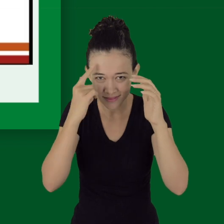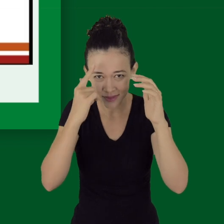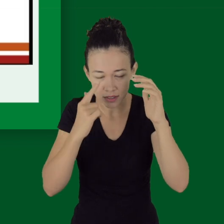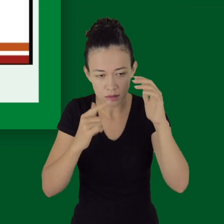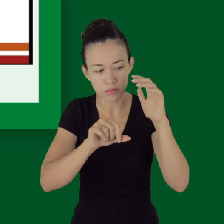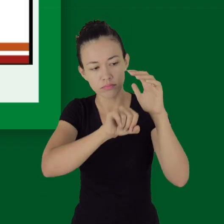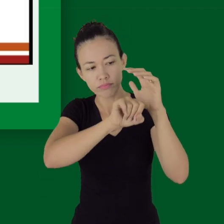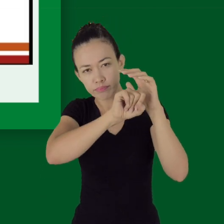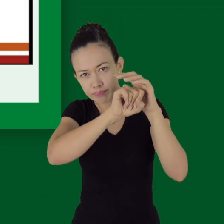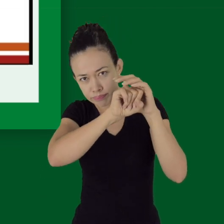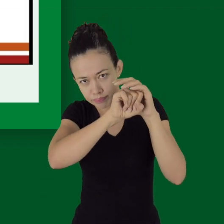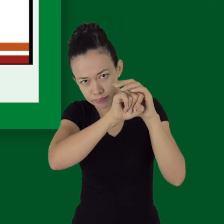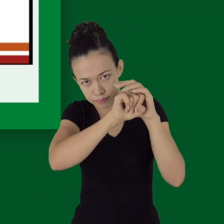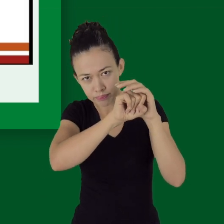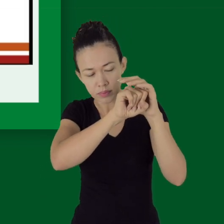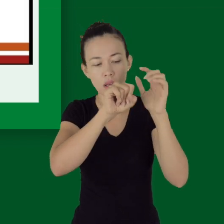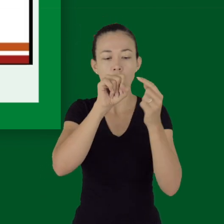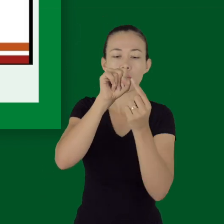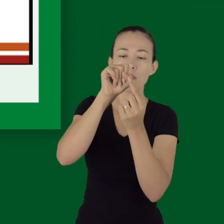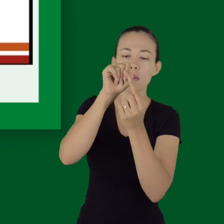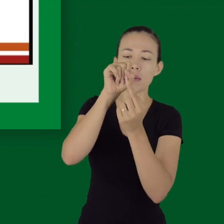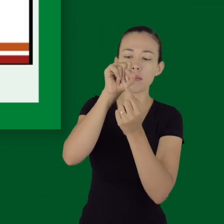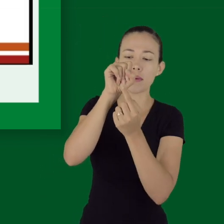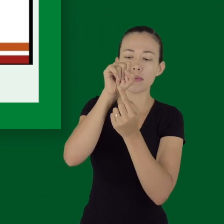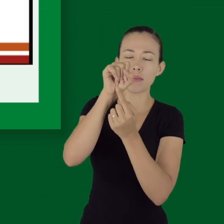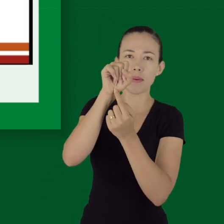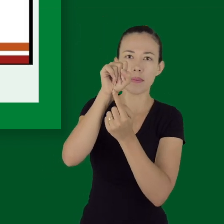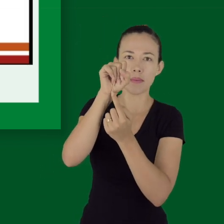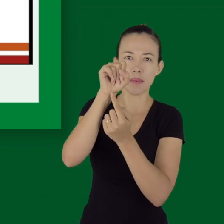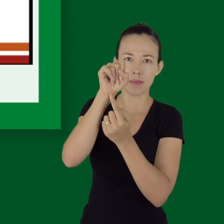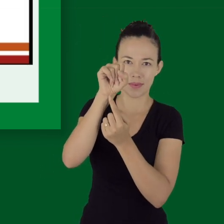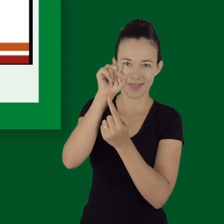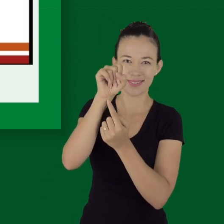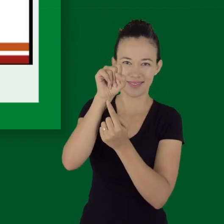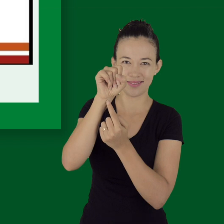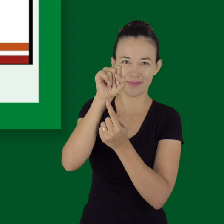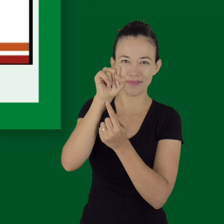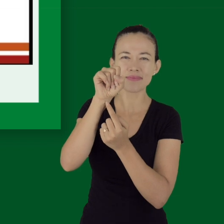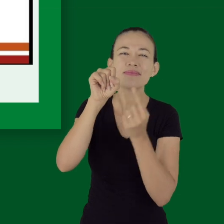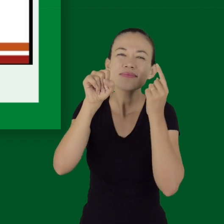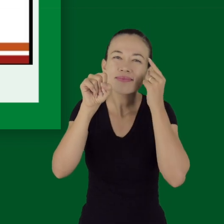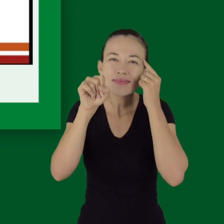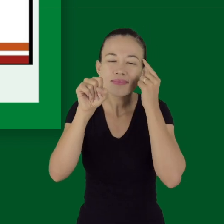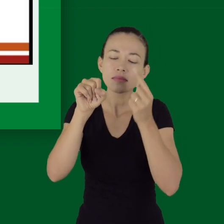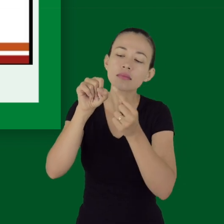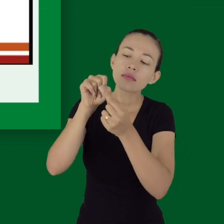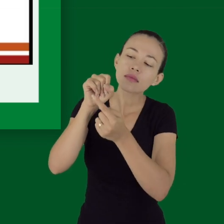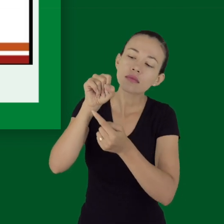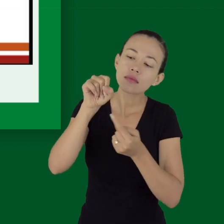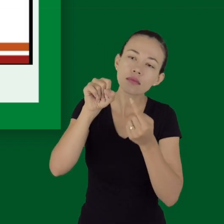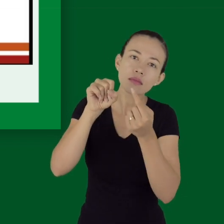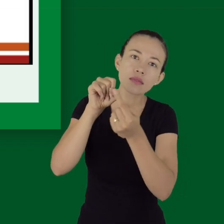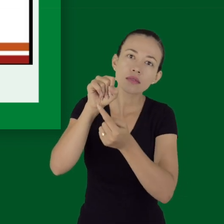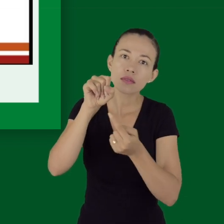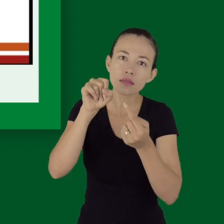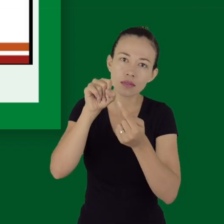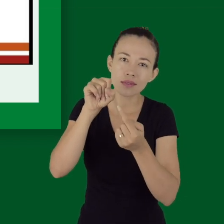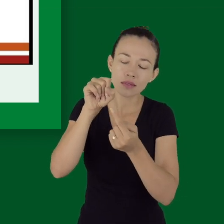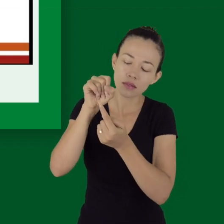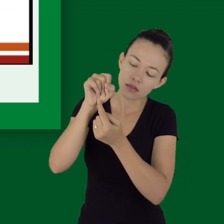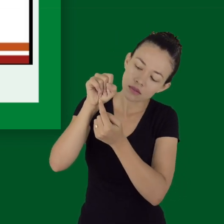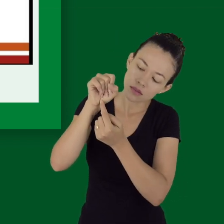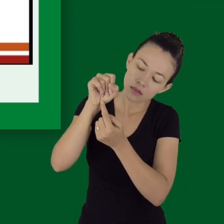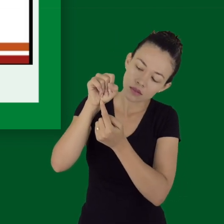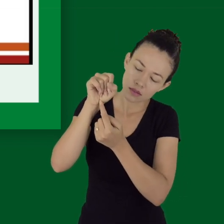ela continua, né, ao longo de toda essa estrutura óssea, como medula óssea. Então, aquelas meninges,